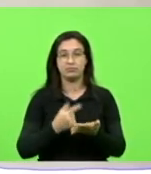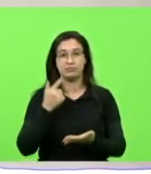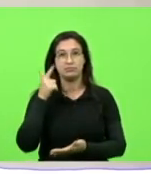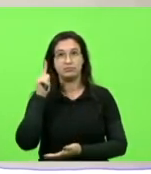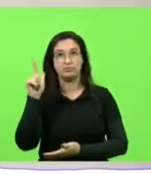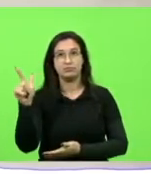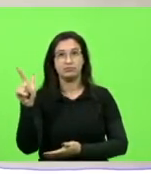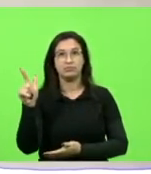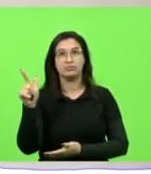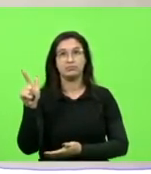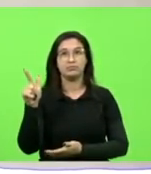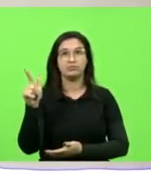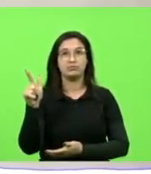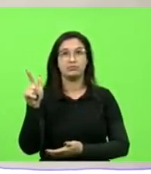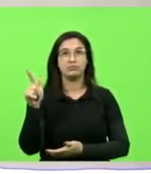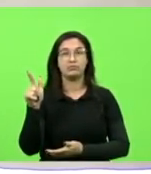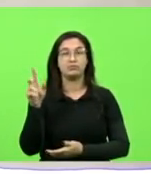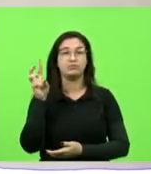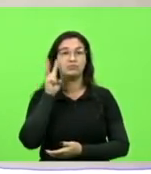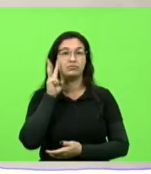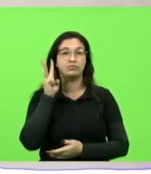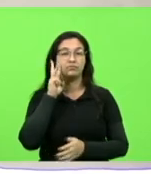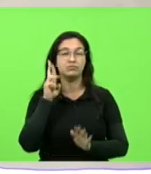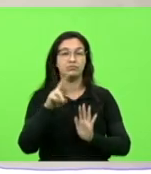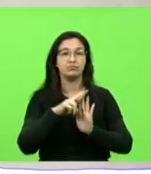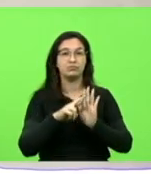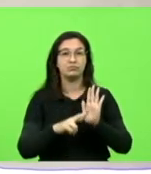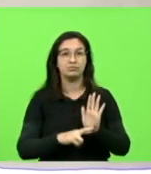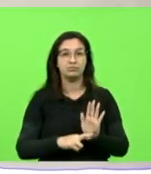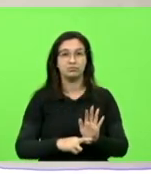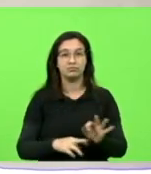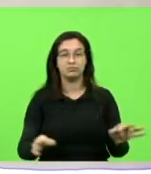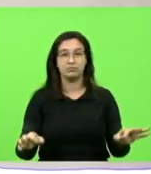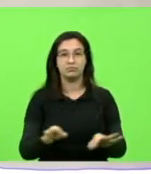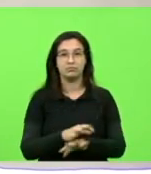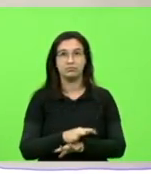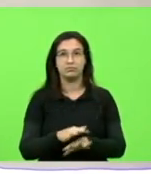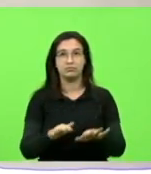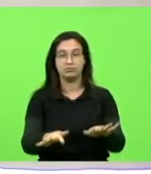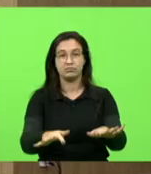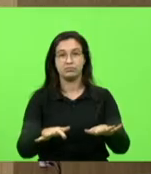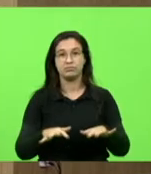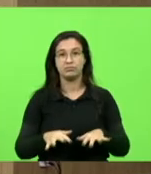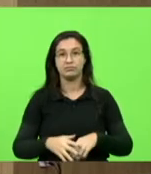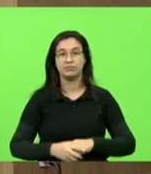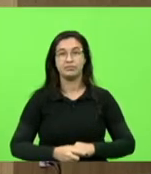outra ordinária para terça-feira, no horário regimental. Está encerrada a sessão.